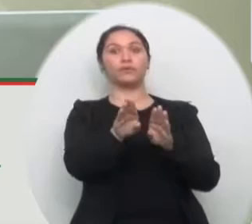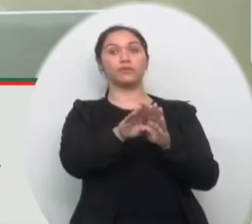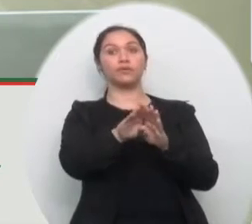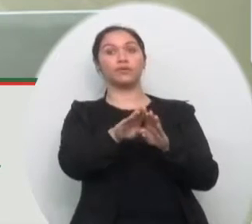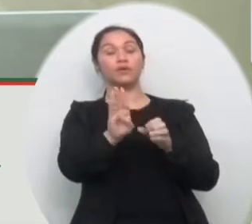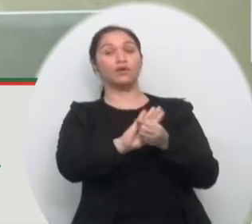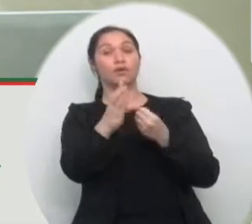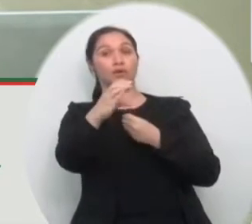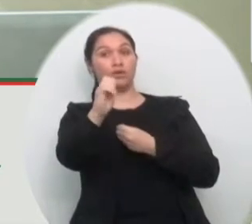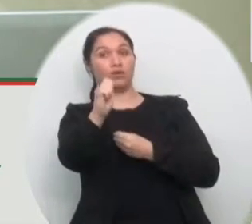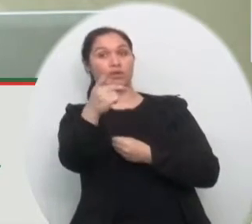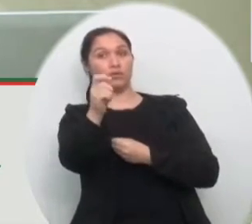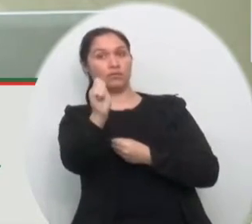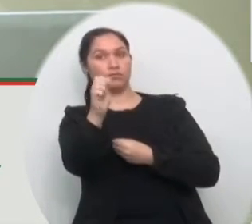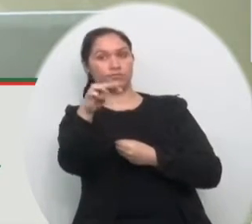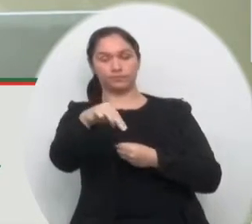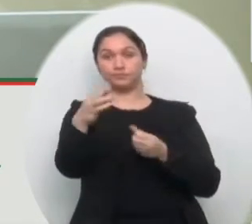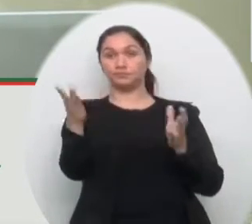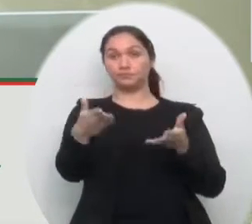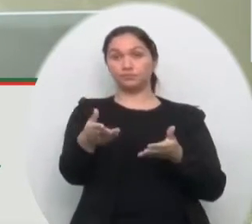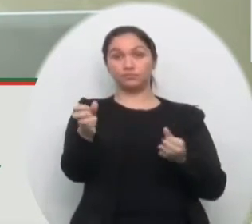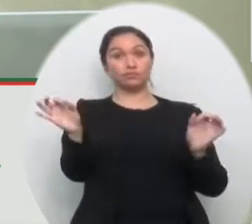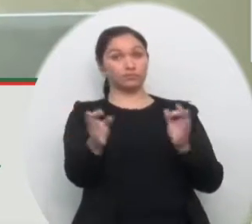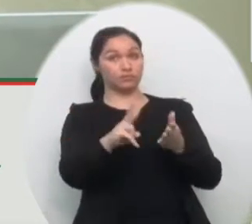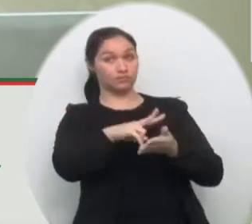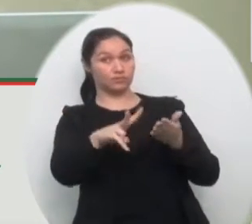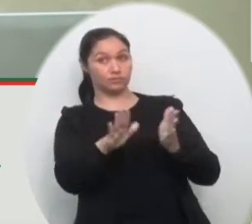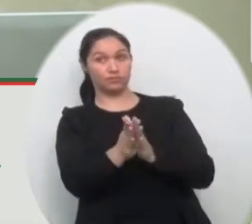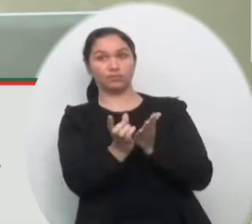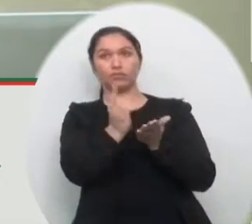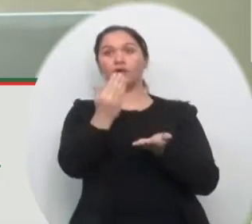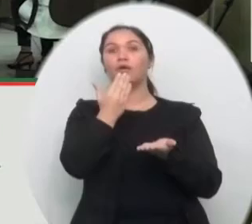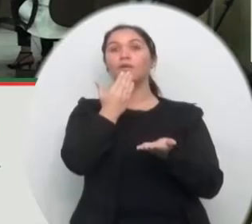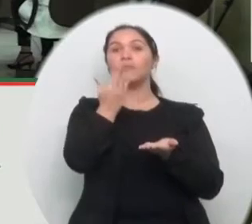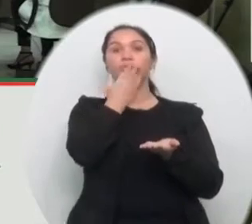da Bíblia, solicito para agora para que faça a leitura do expediente.